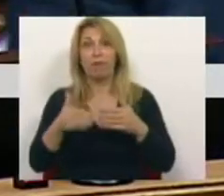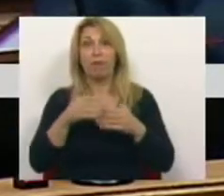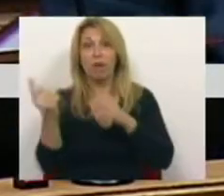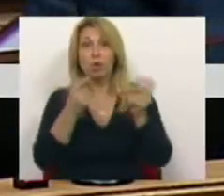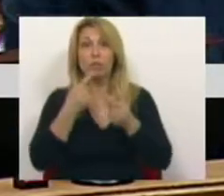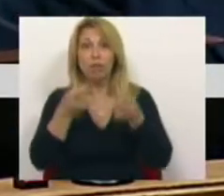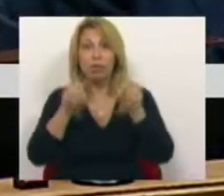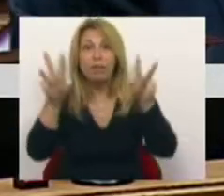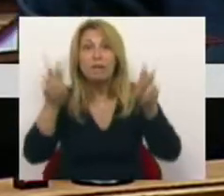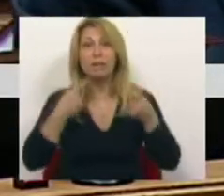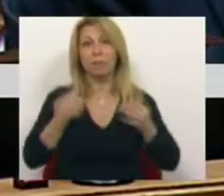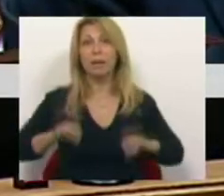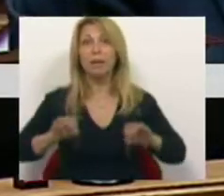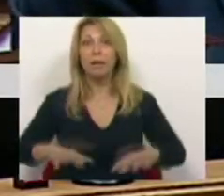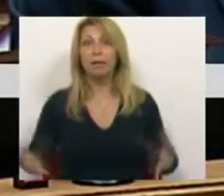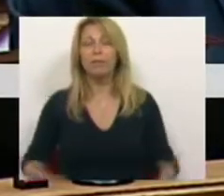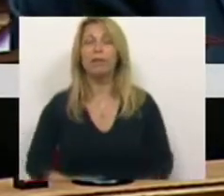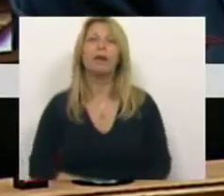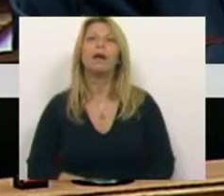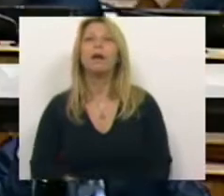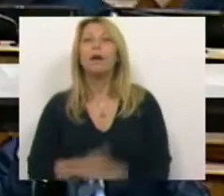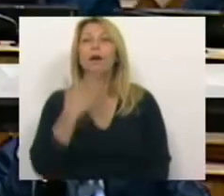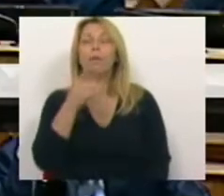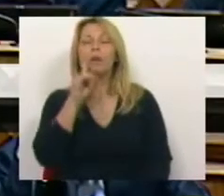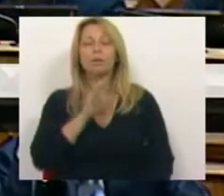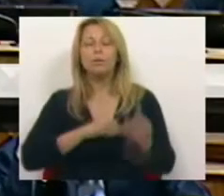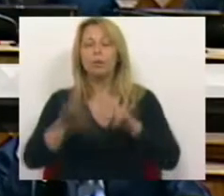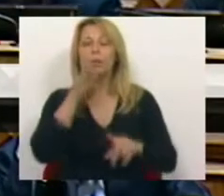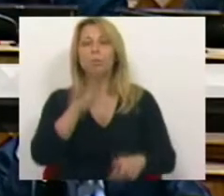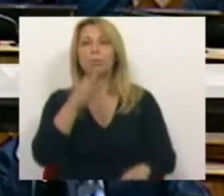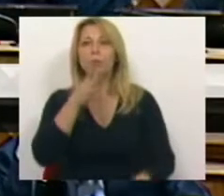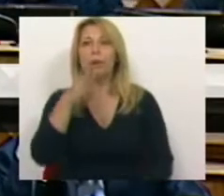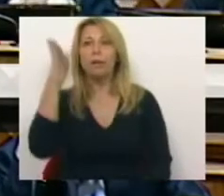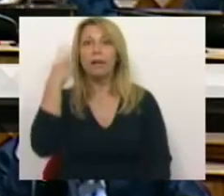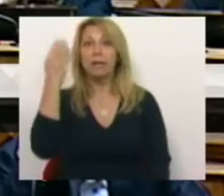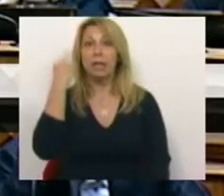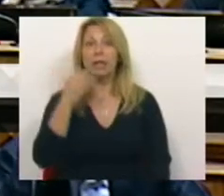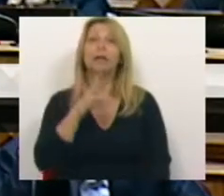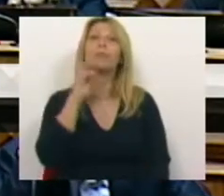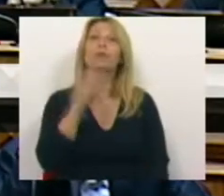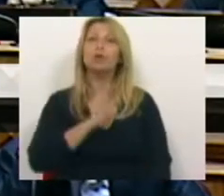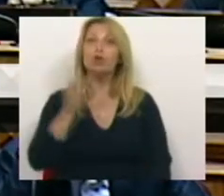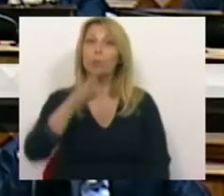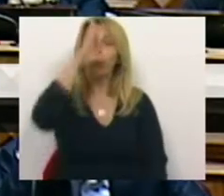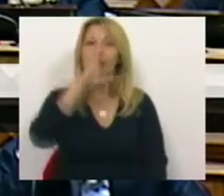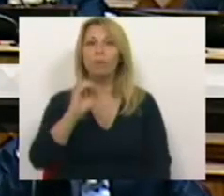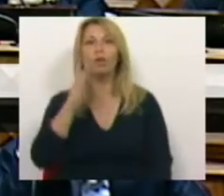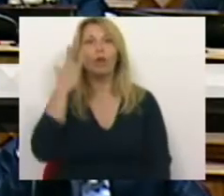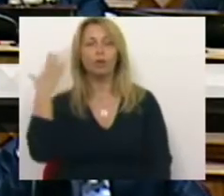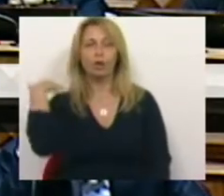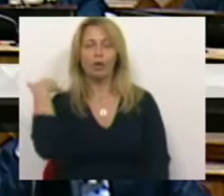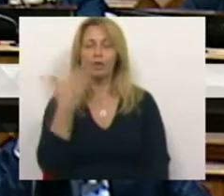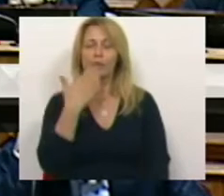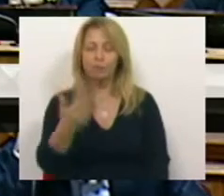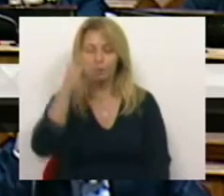Muito obrigado, Sra. Deputada Catarina Martins. Para responder, Tem a palavra o Sr. Primeiro-Ministro António Costa, faz favor.